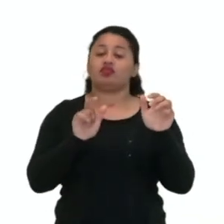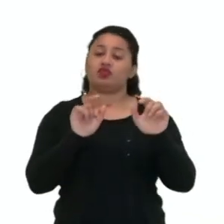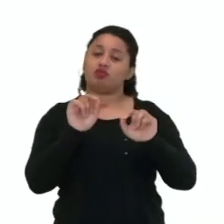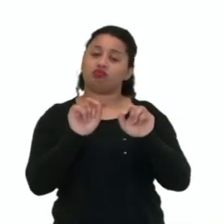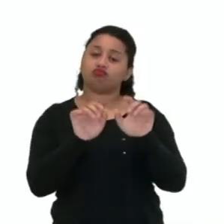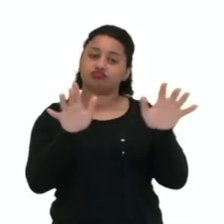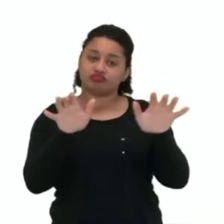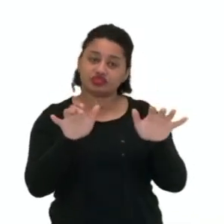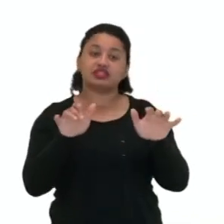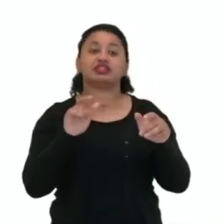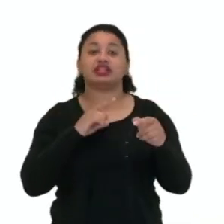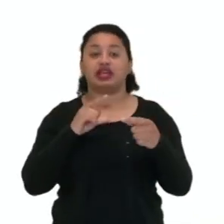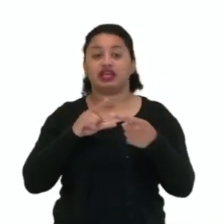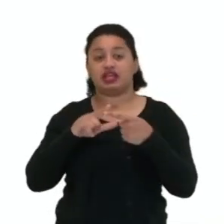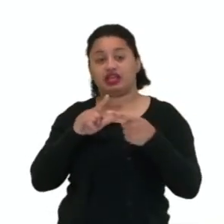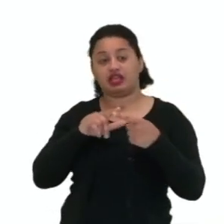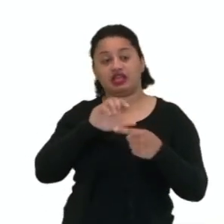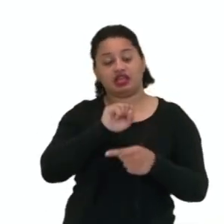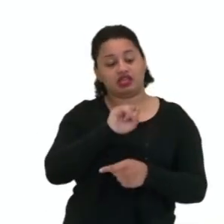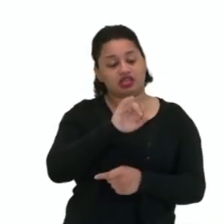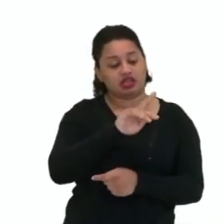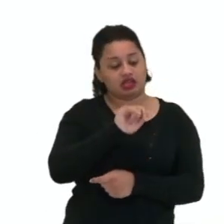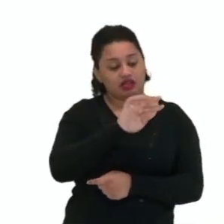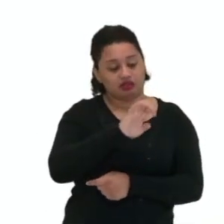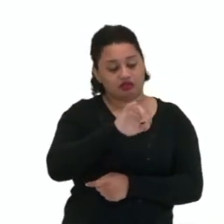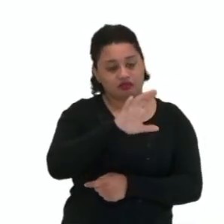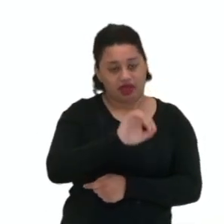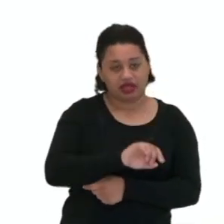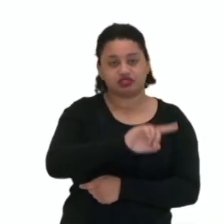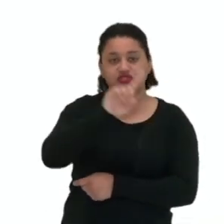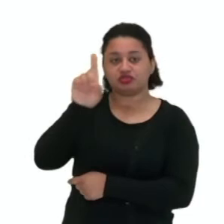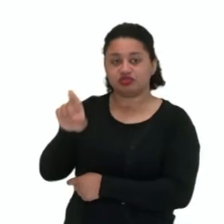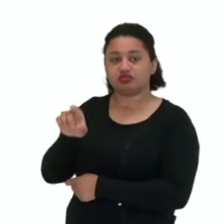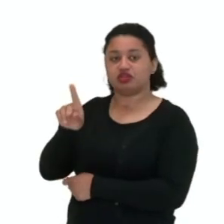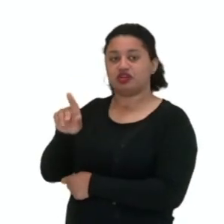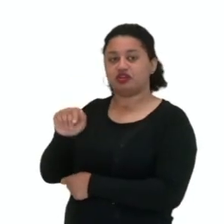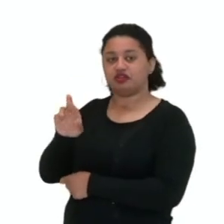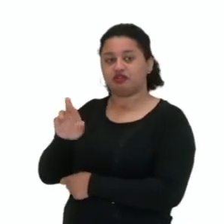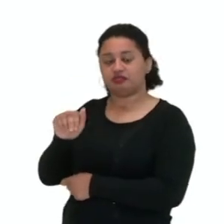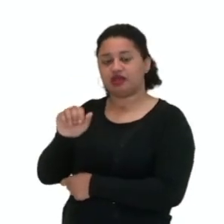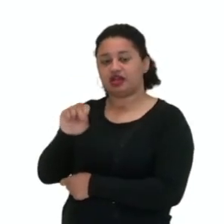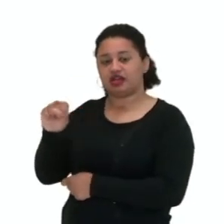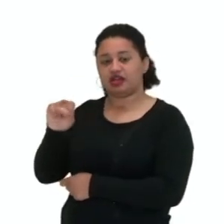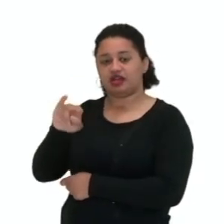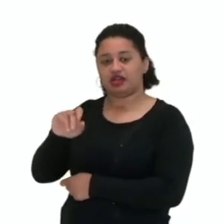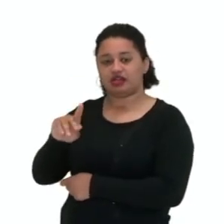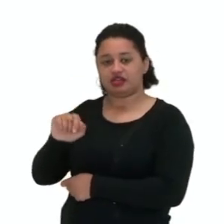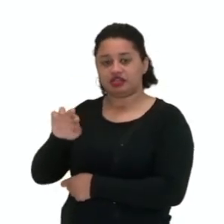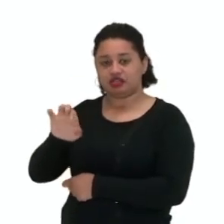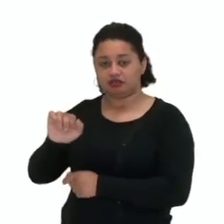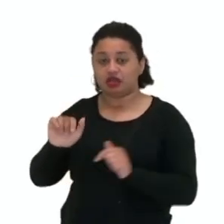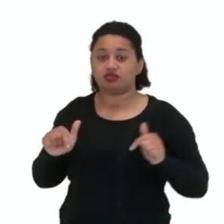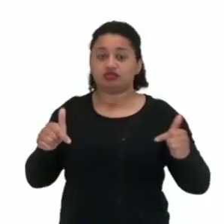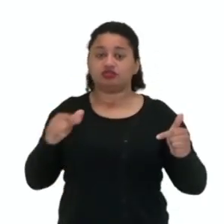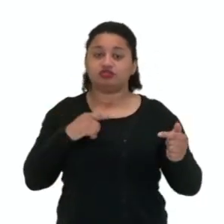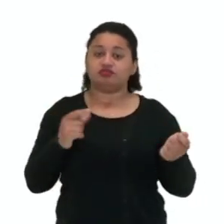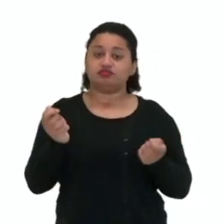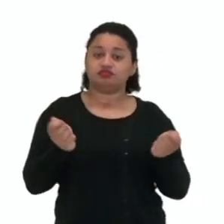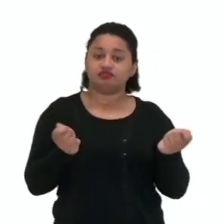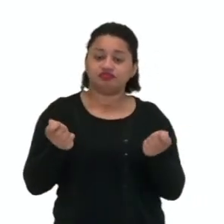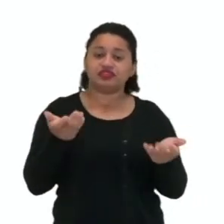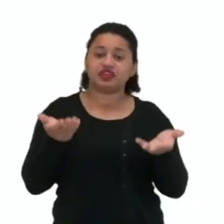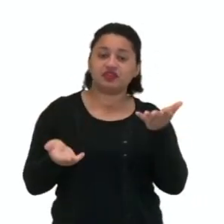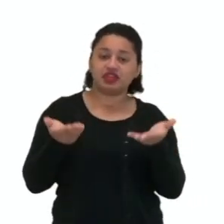nervoso parasimpático atuam simultaneamente para manter o equilíbrio no nosso corpo, em várias situações do